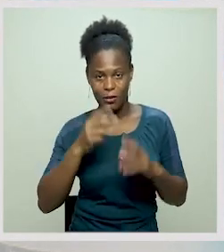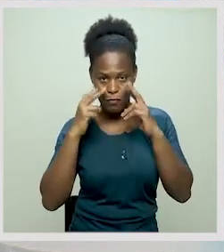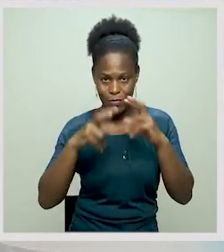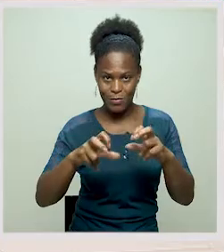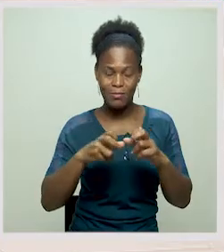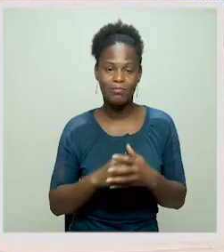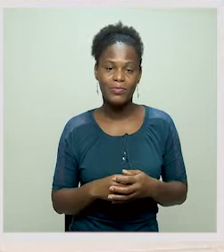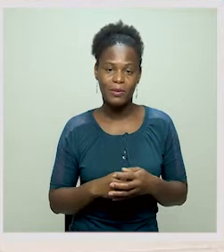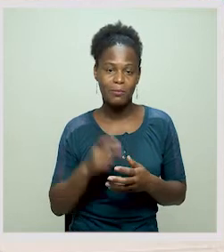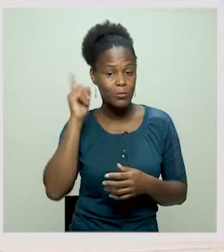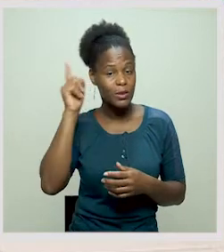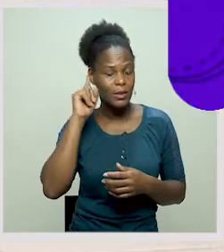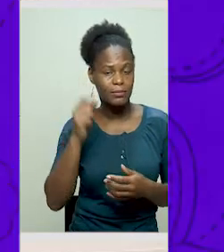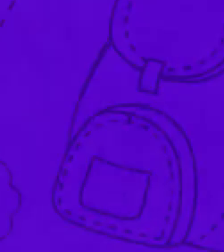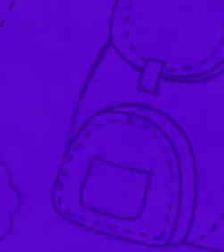mercado.